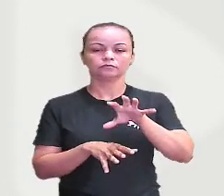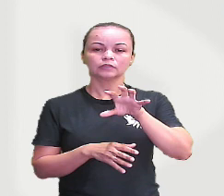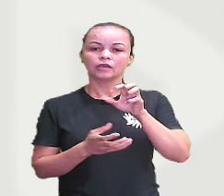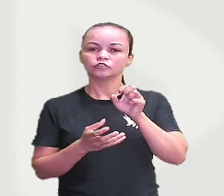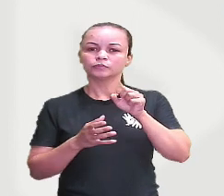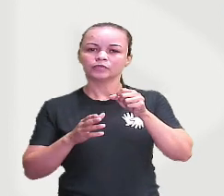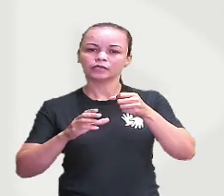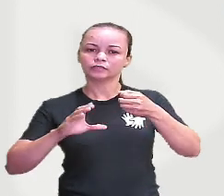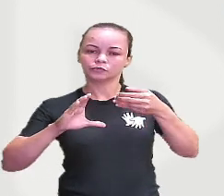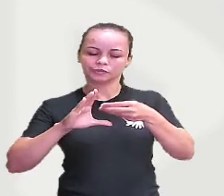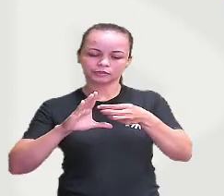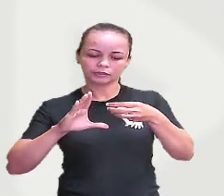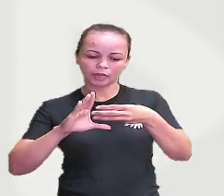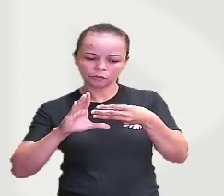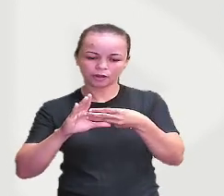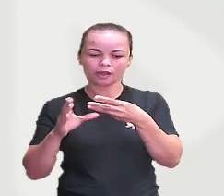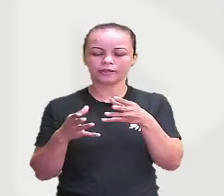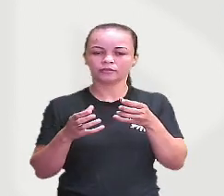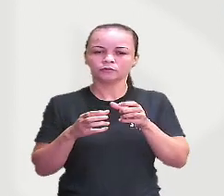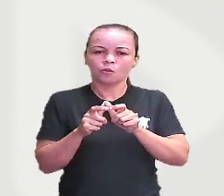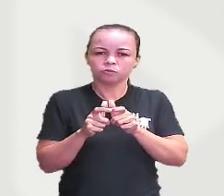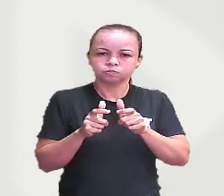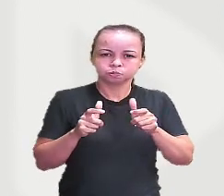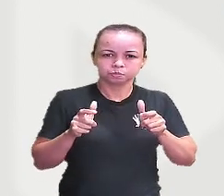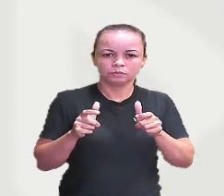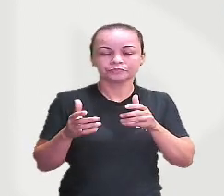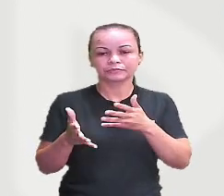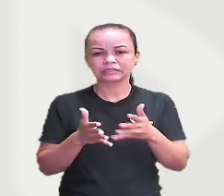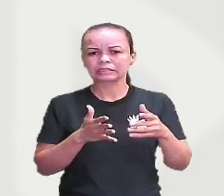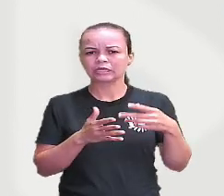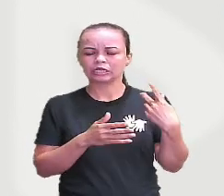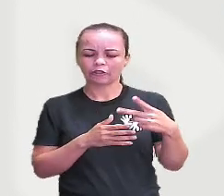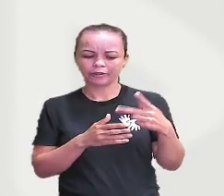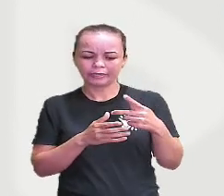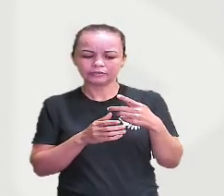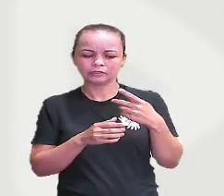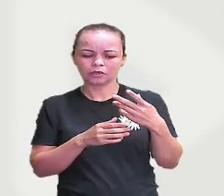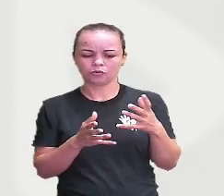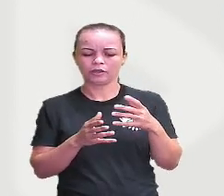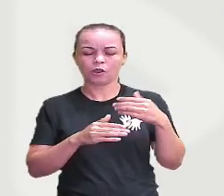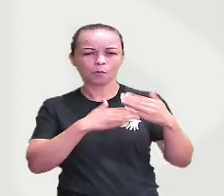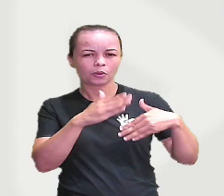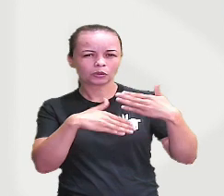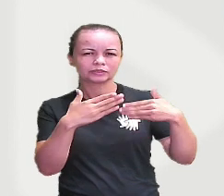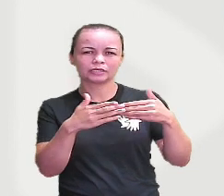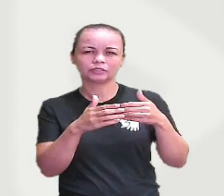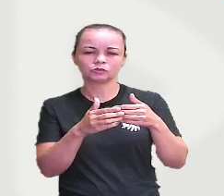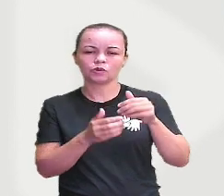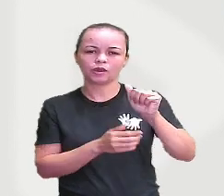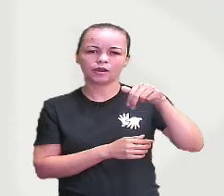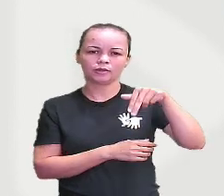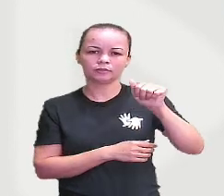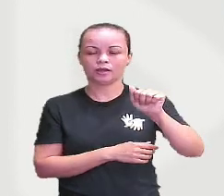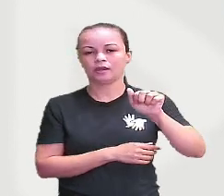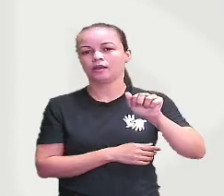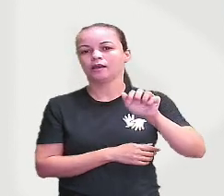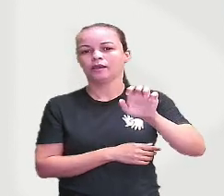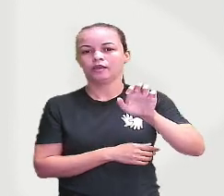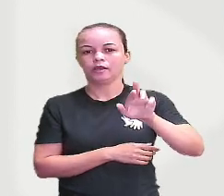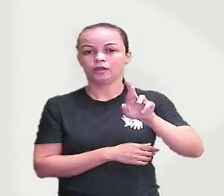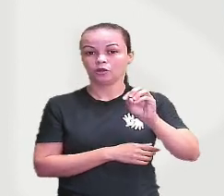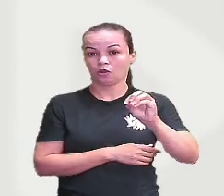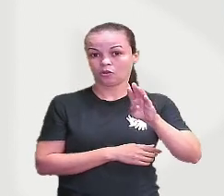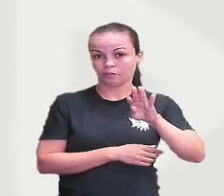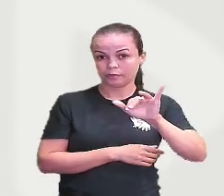É compreender que a fermentação é um processo anaeróbico. Quer dizer o que, gente? Que não precisa de